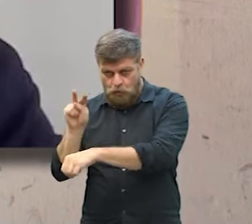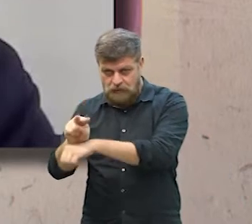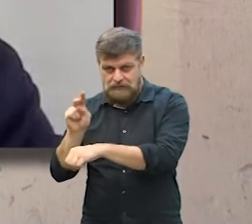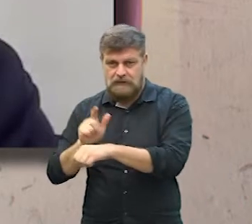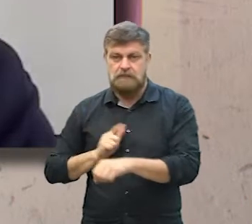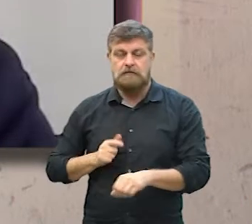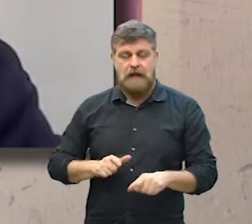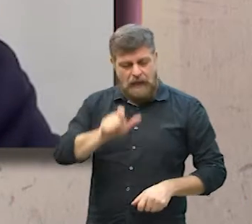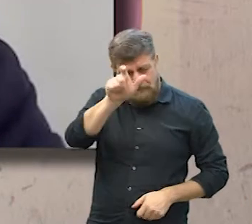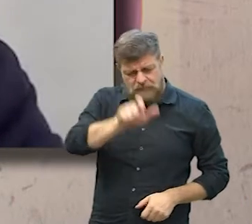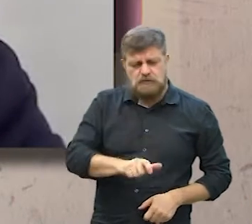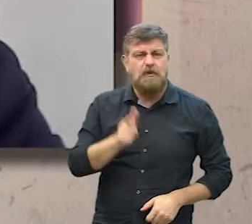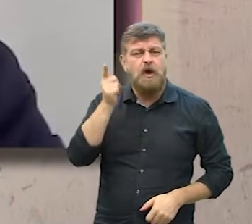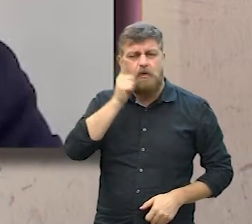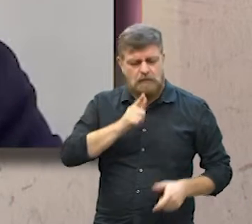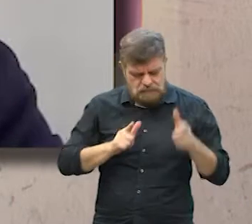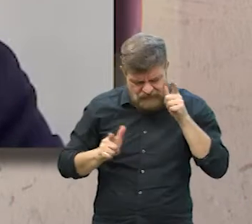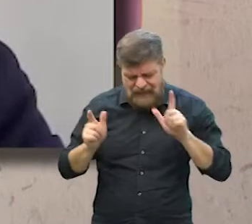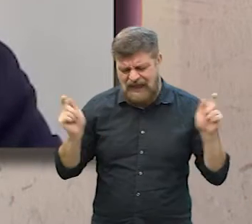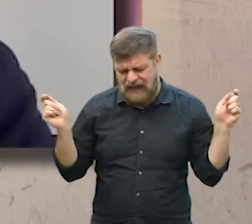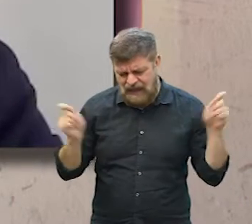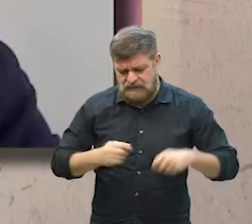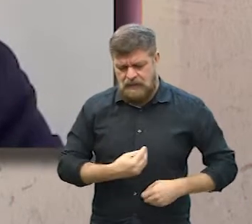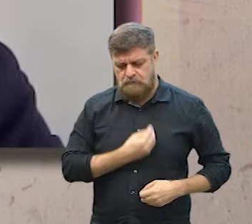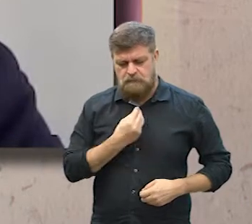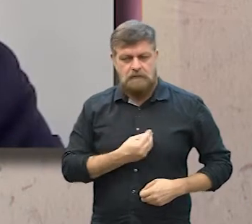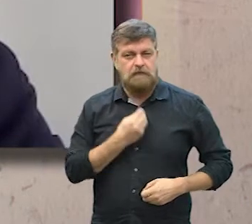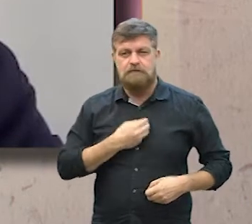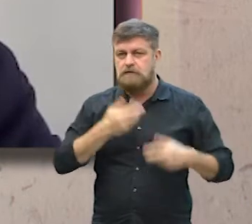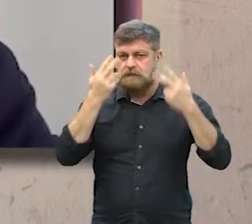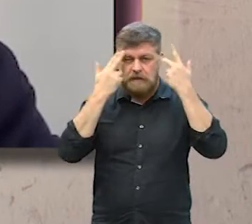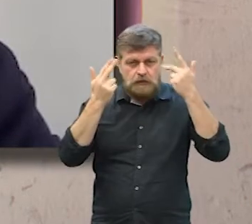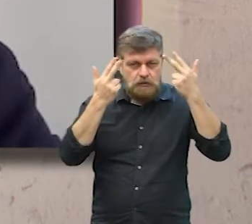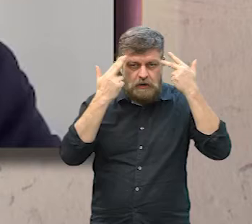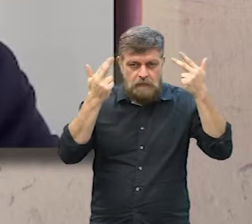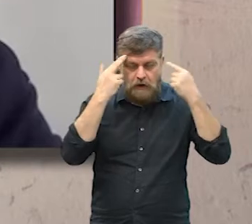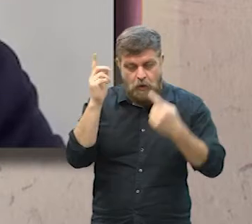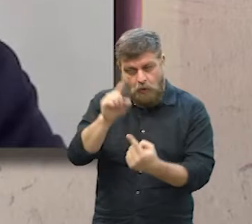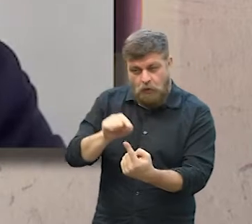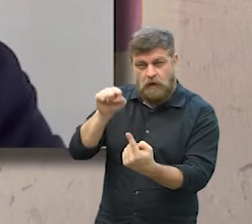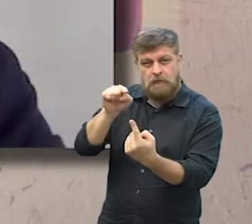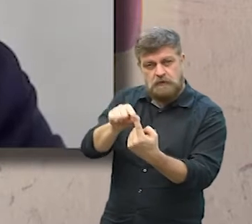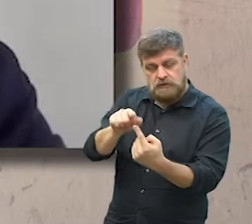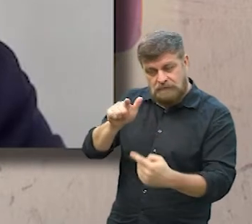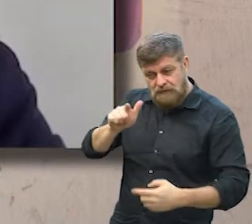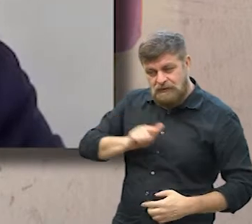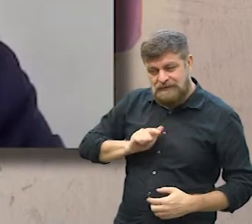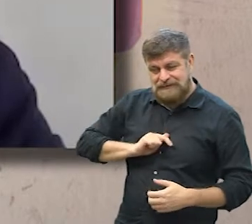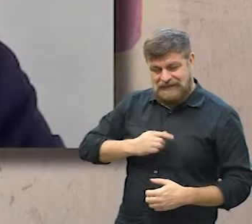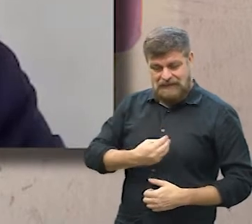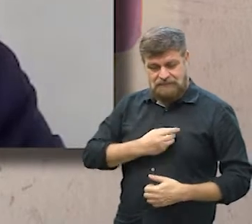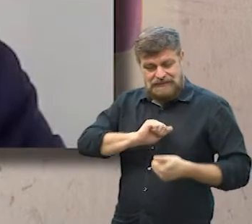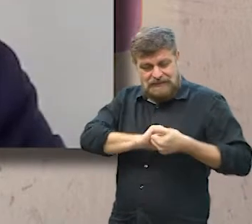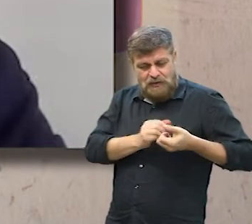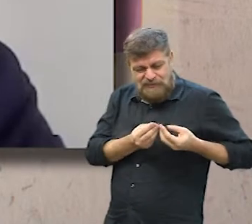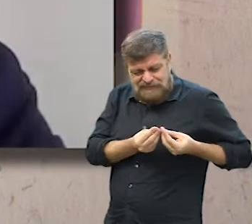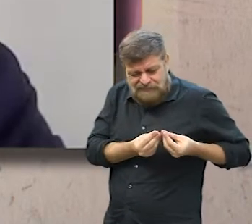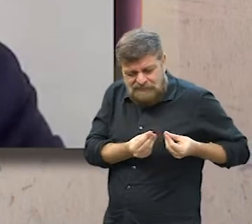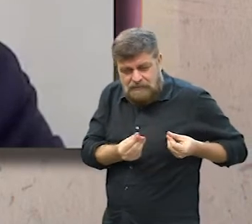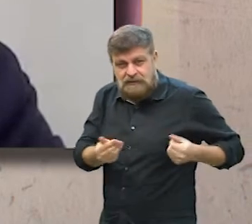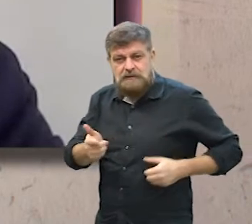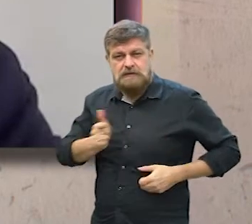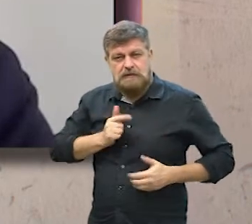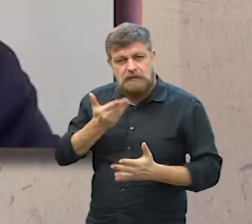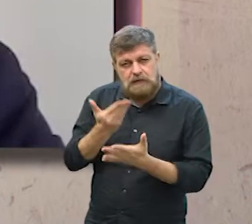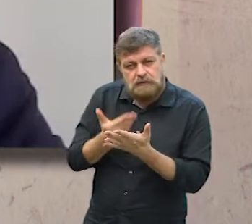esse procedimento de terapia, ou mesmo sem ele, sim, a vida de um paciente com asma bem tratada, um dos objetivos é justamente que ele tenha qualidade